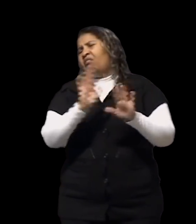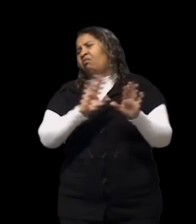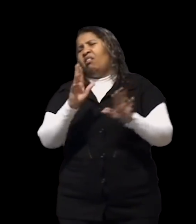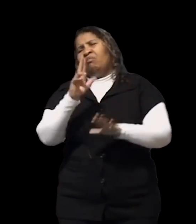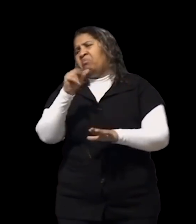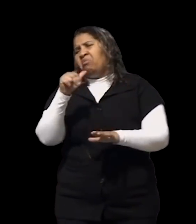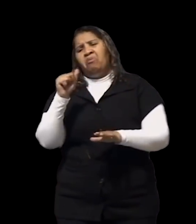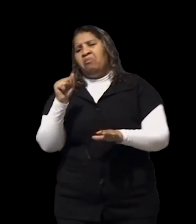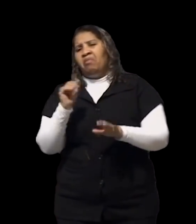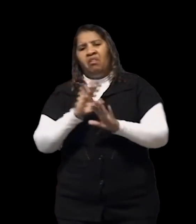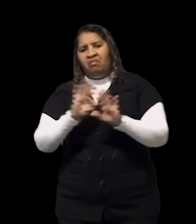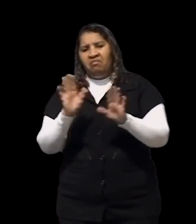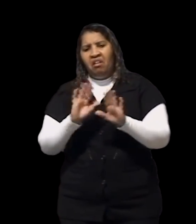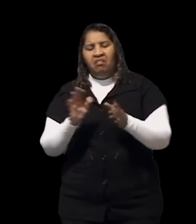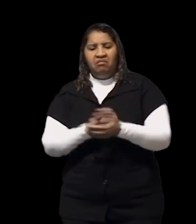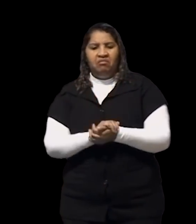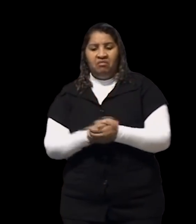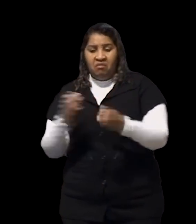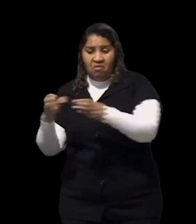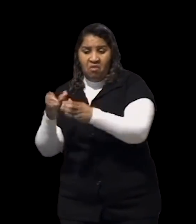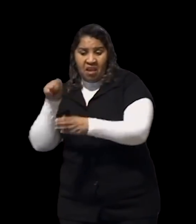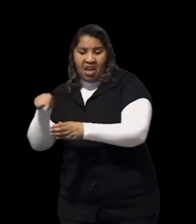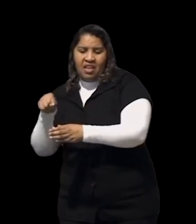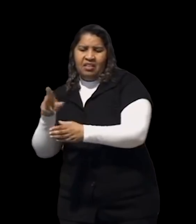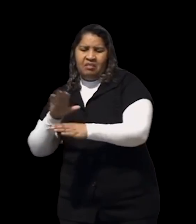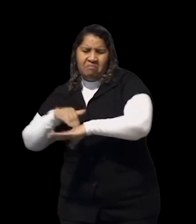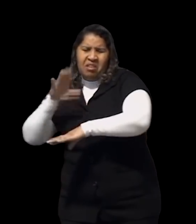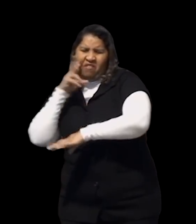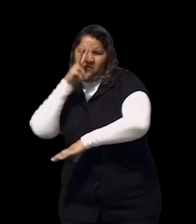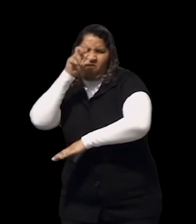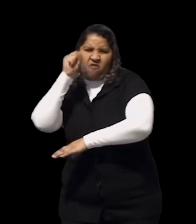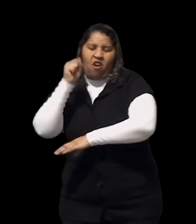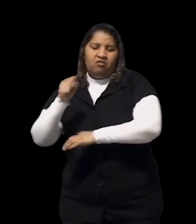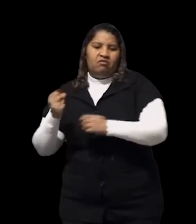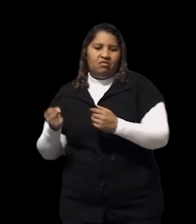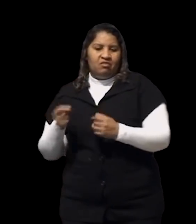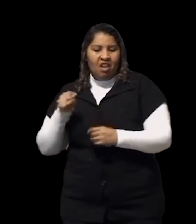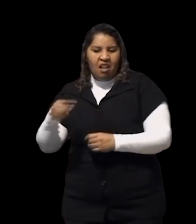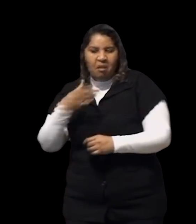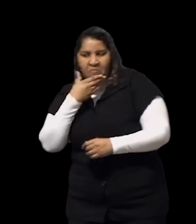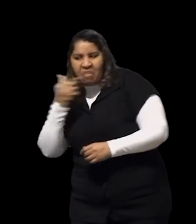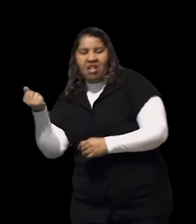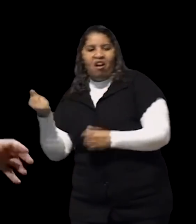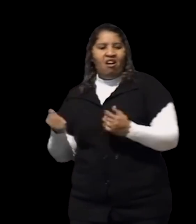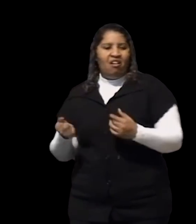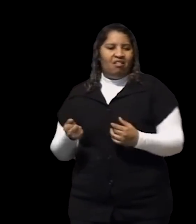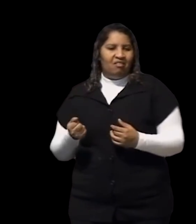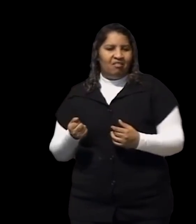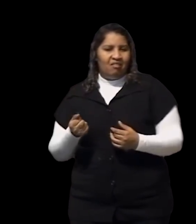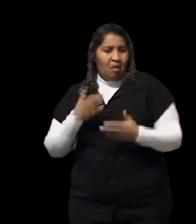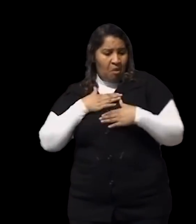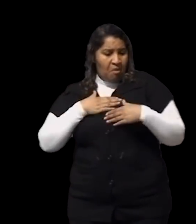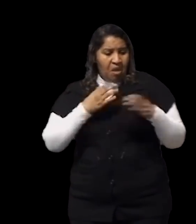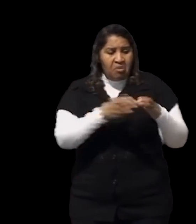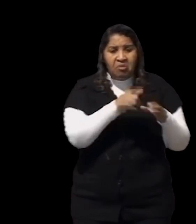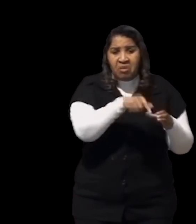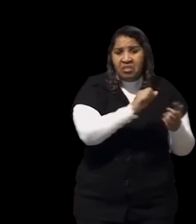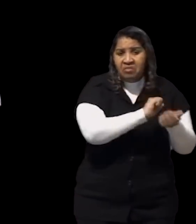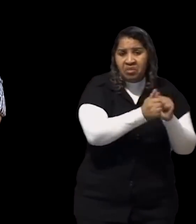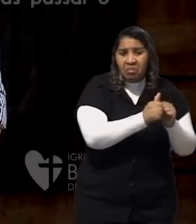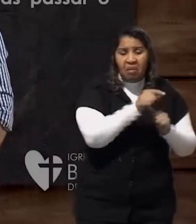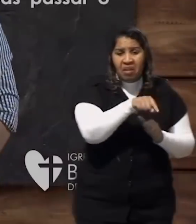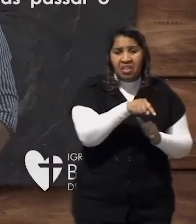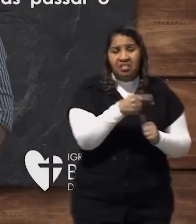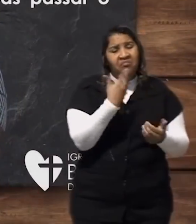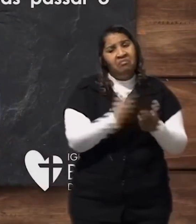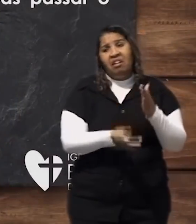recuar a gente que está contaminado pelo medo é gente que recebe uma herança de escravos